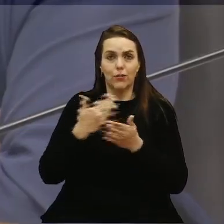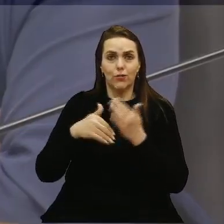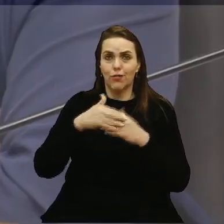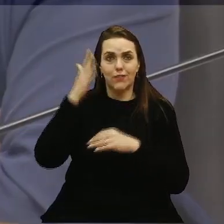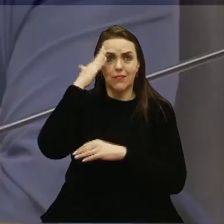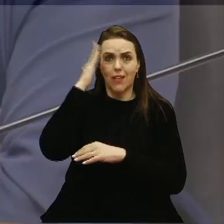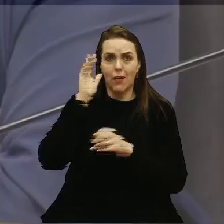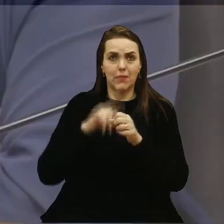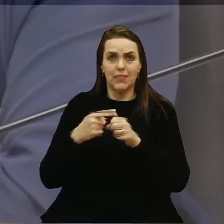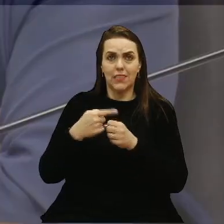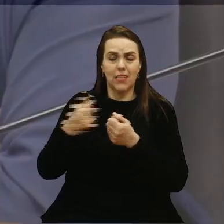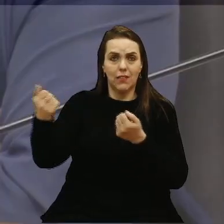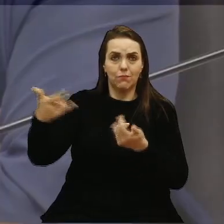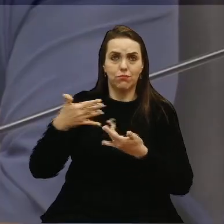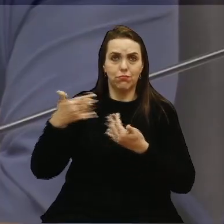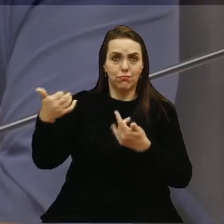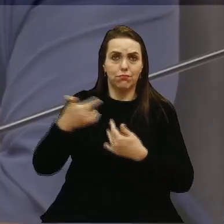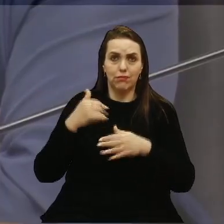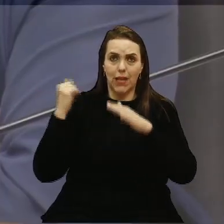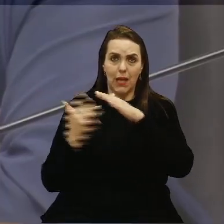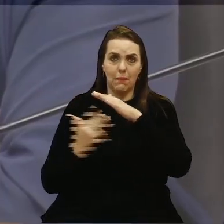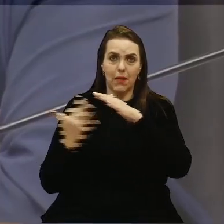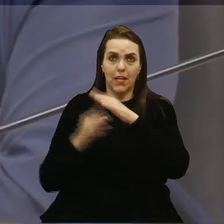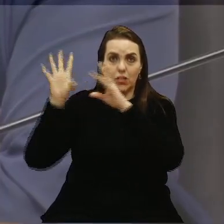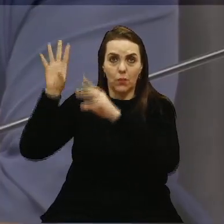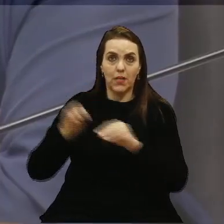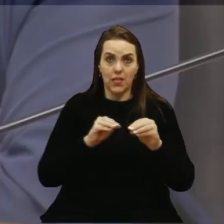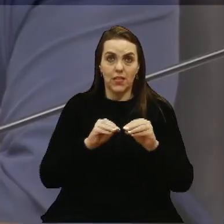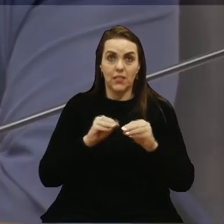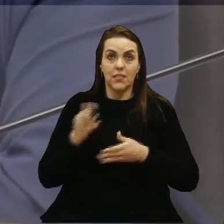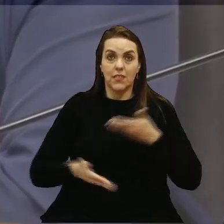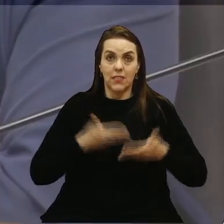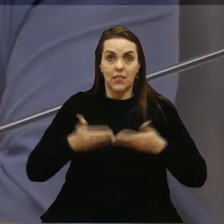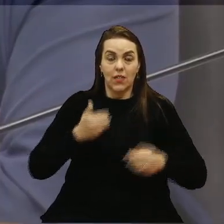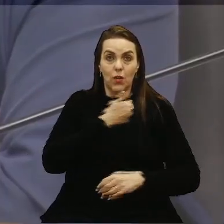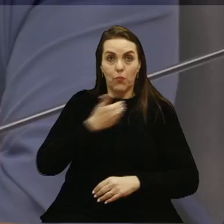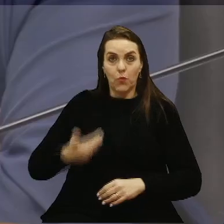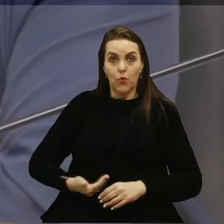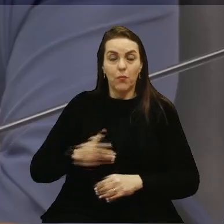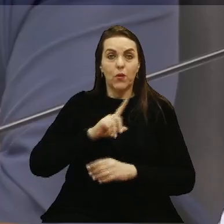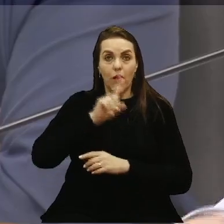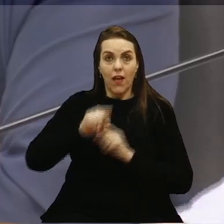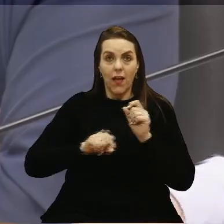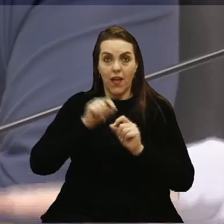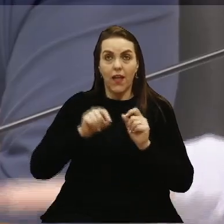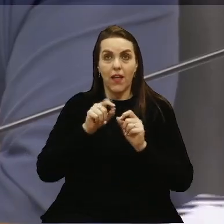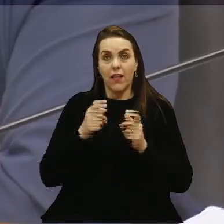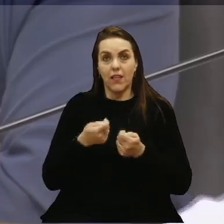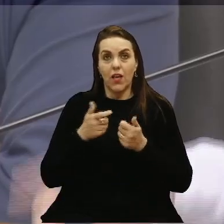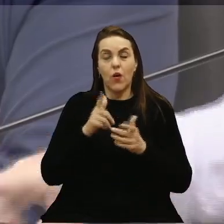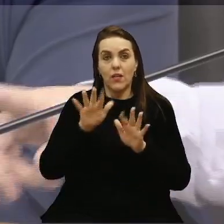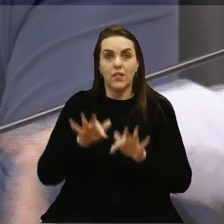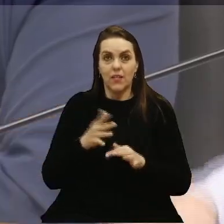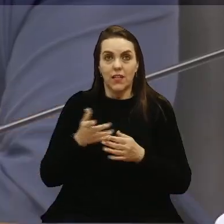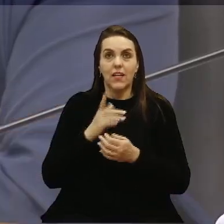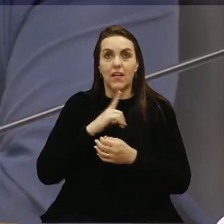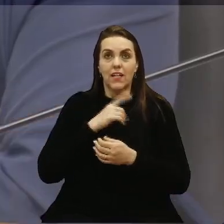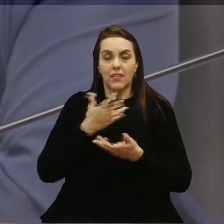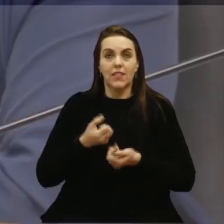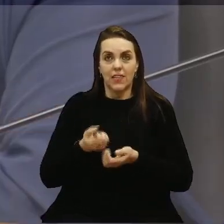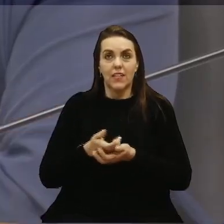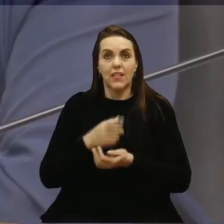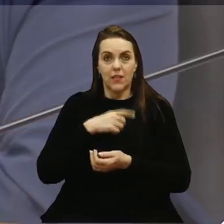uma cidade de receber imigrantes. E o serviço público acaba por deixar de receber e o terceiro setor